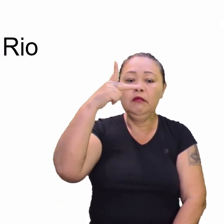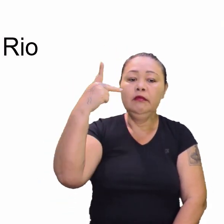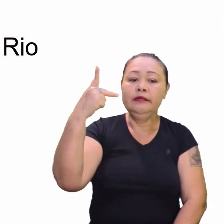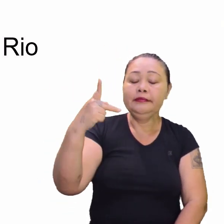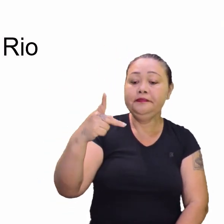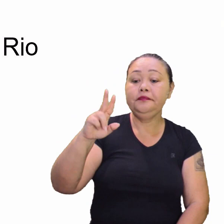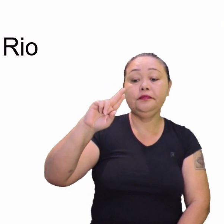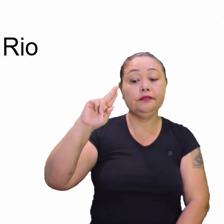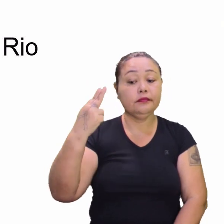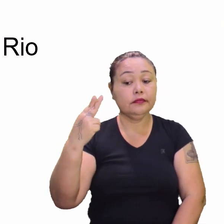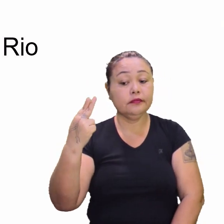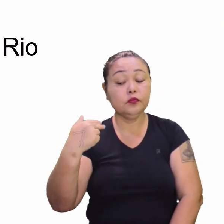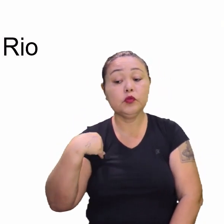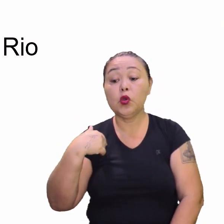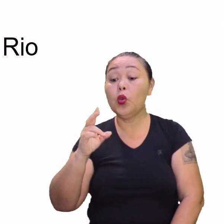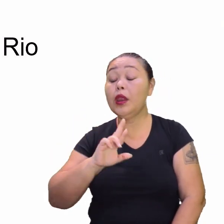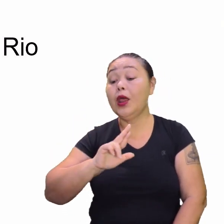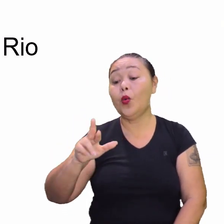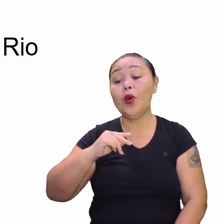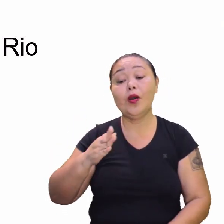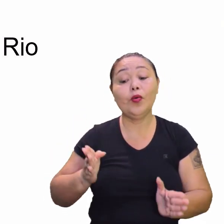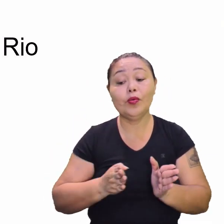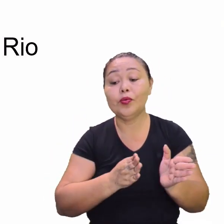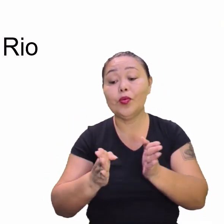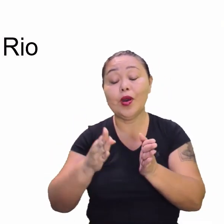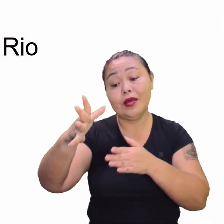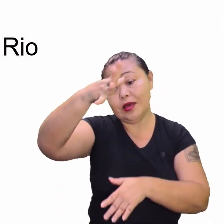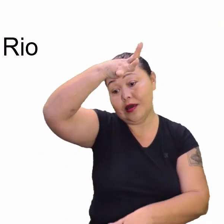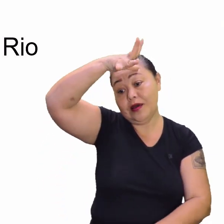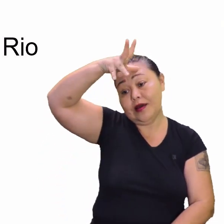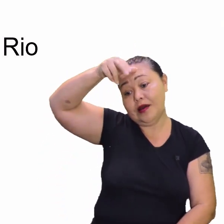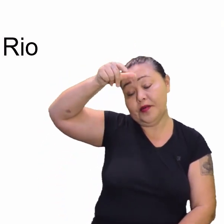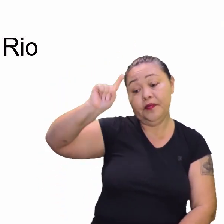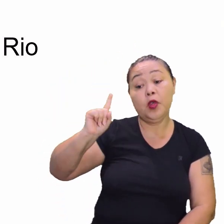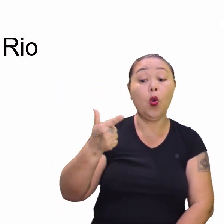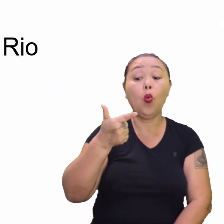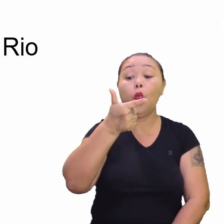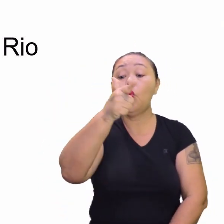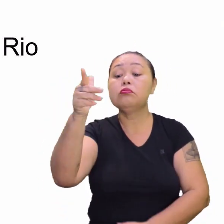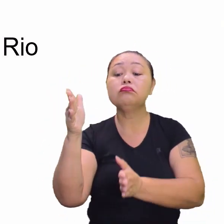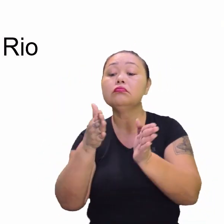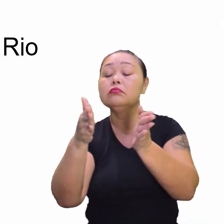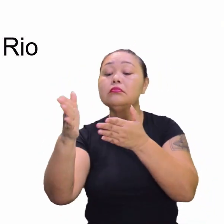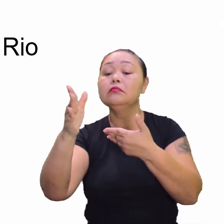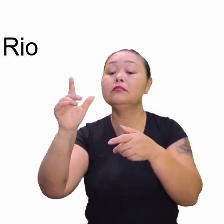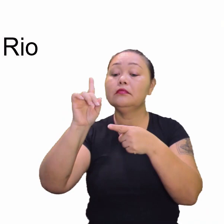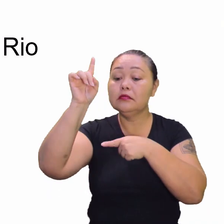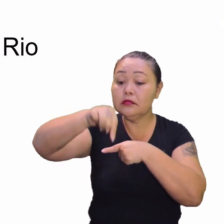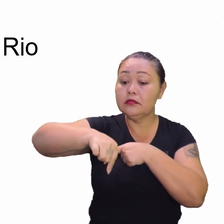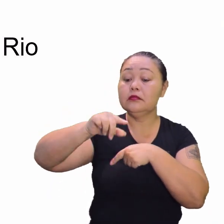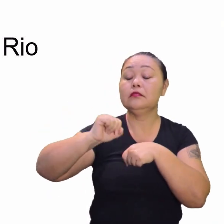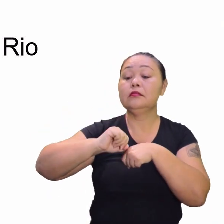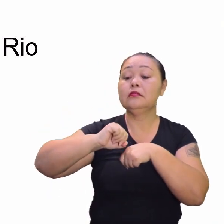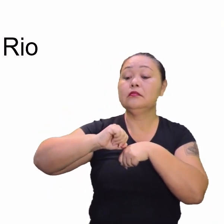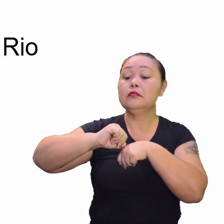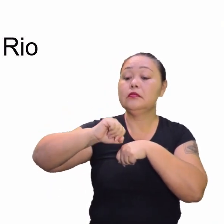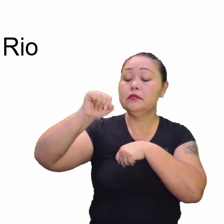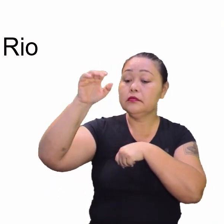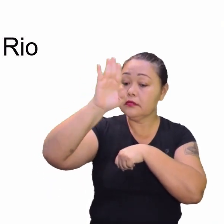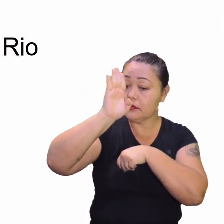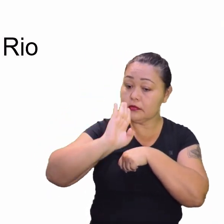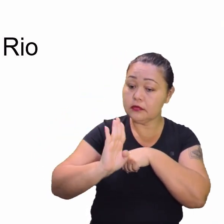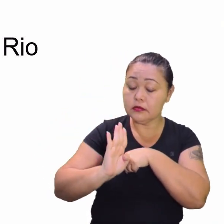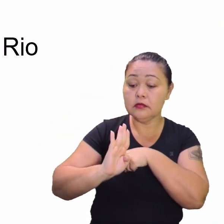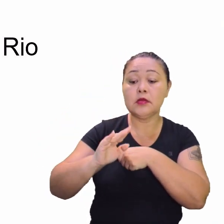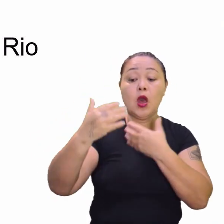Paraguai, Uruguai não são rios da região amazônica, são de outras regiões do Brasil. Exatamente. Então, lá na hora do